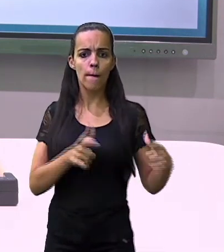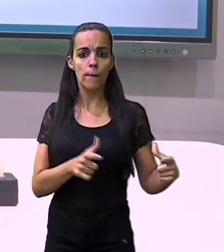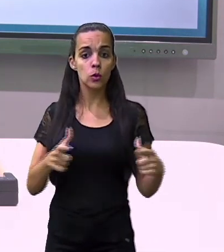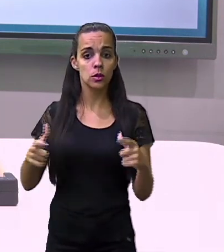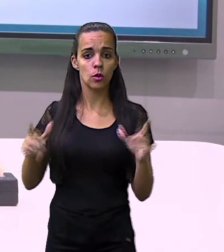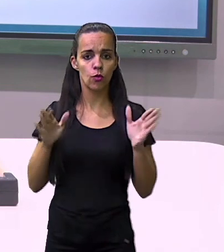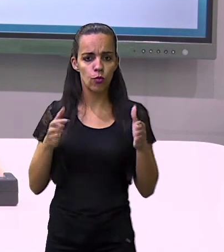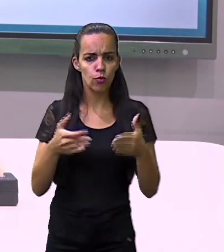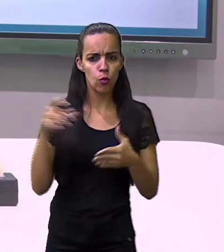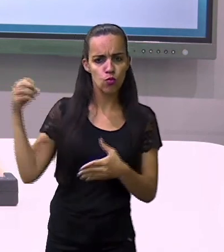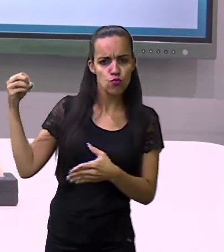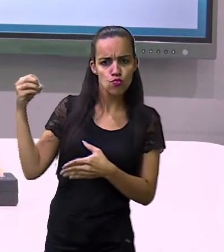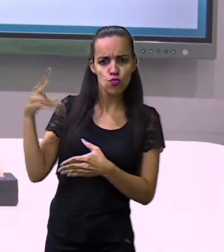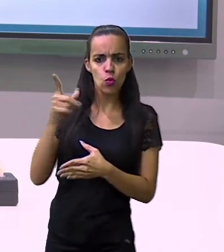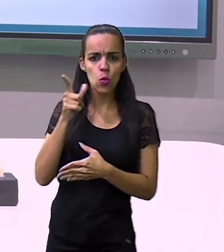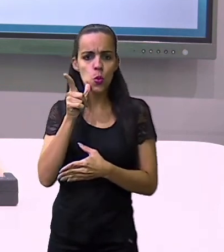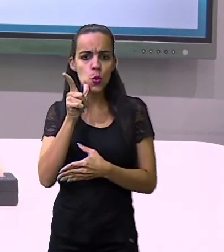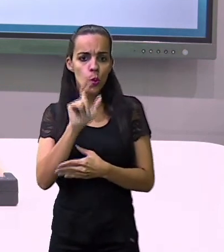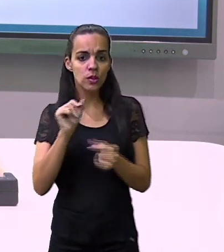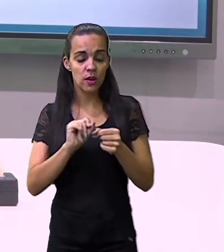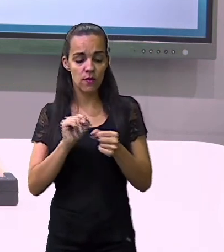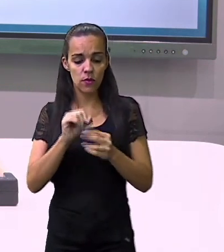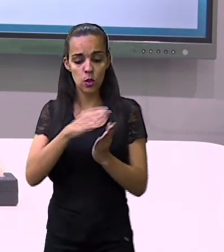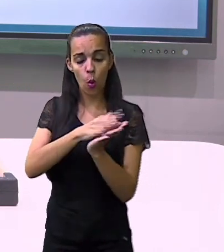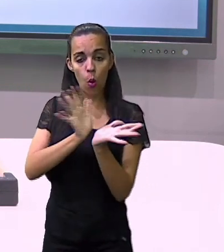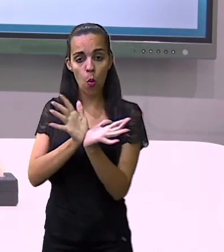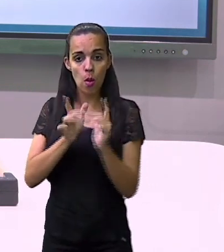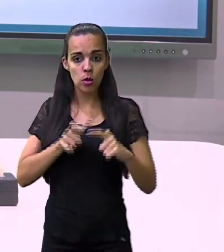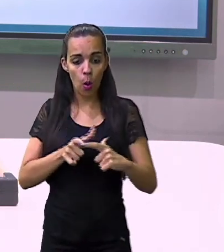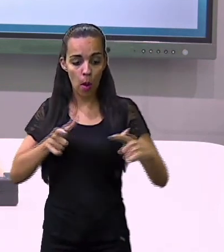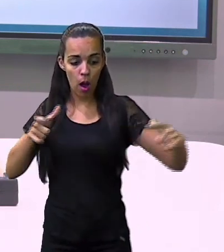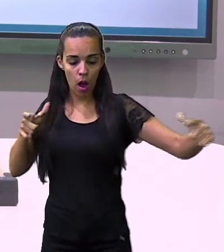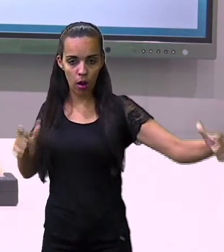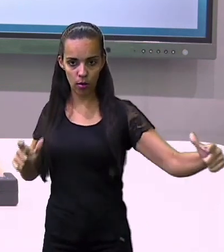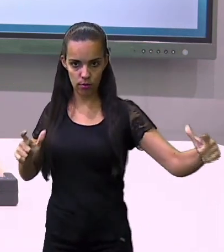posição do foco de luz produz uma sombra grande?